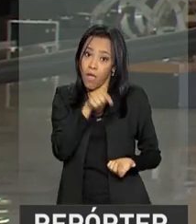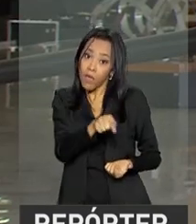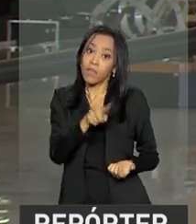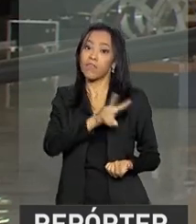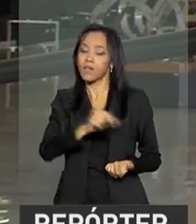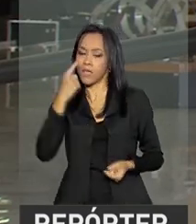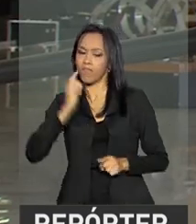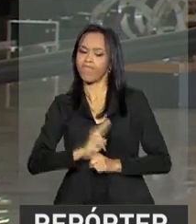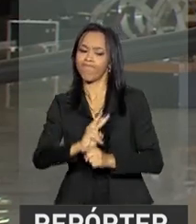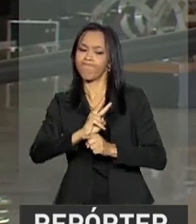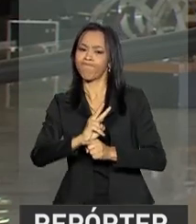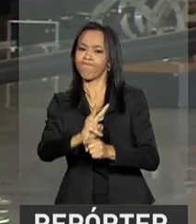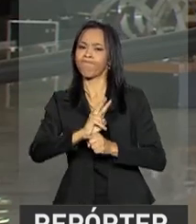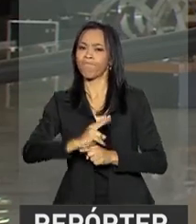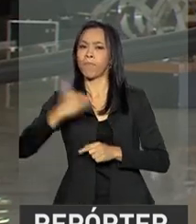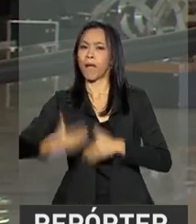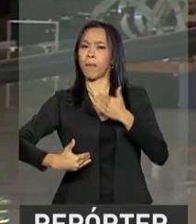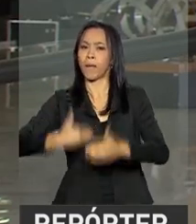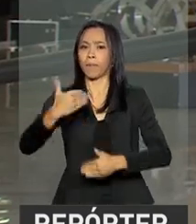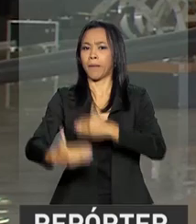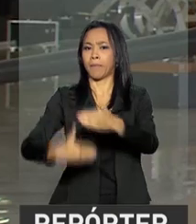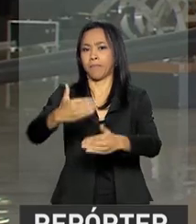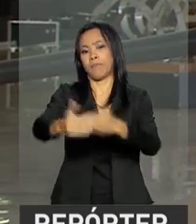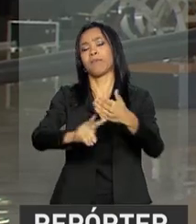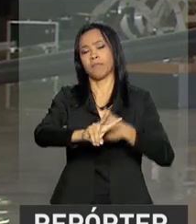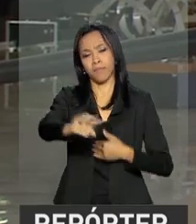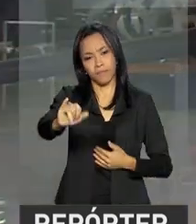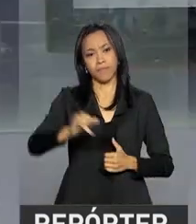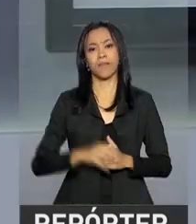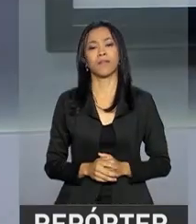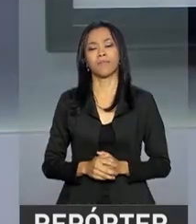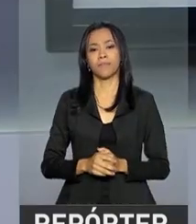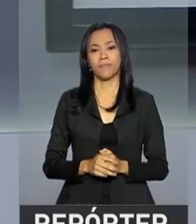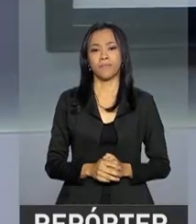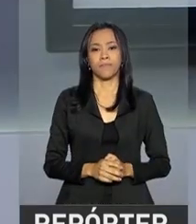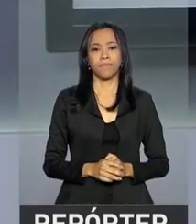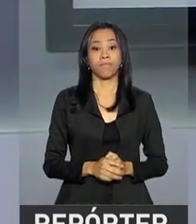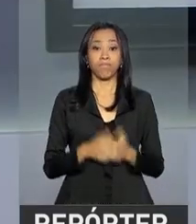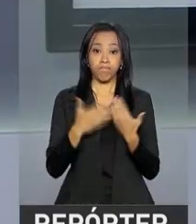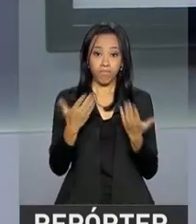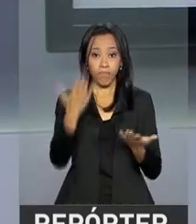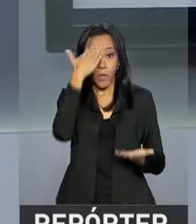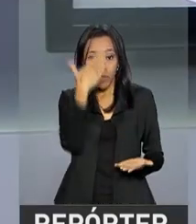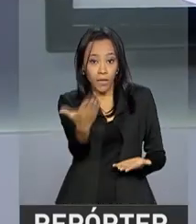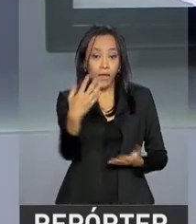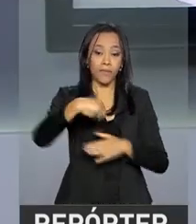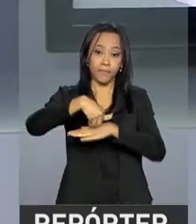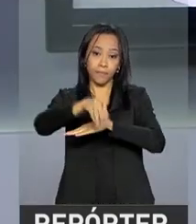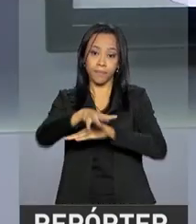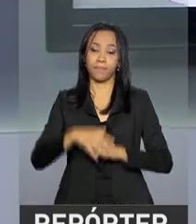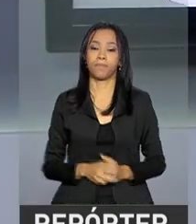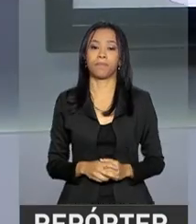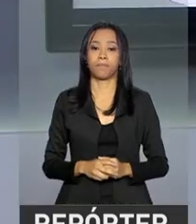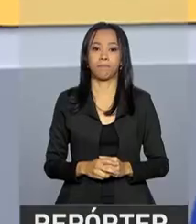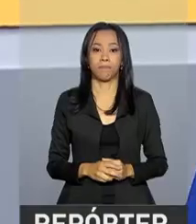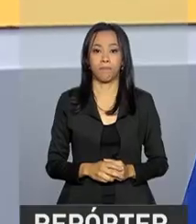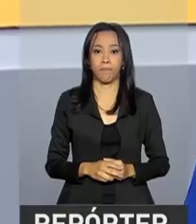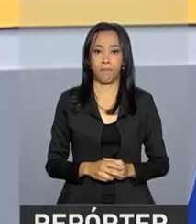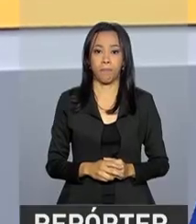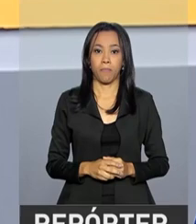acompanhados aí periodicamente a isso a volta com você no estúdio obrigada gabi pelas suas informações